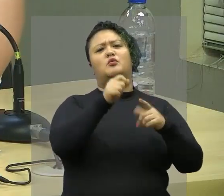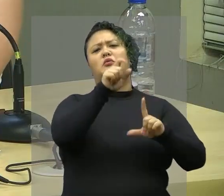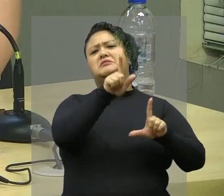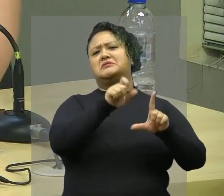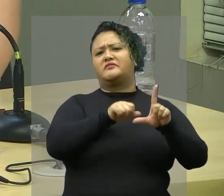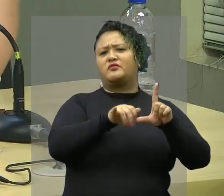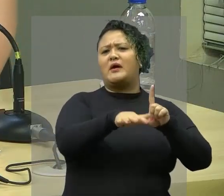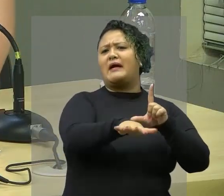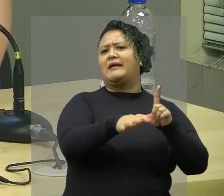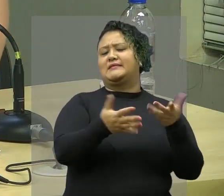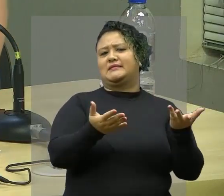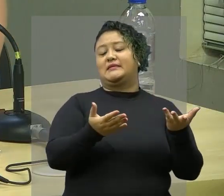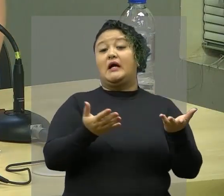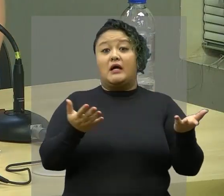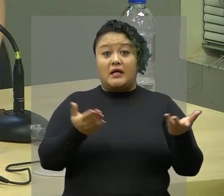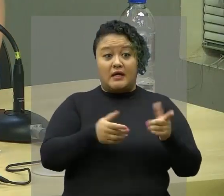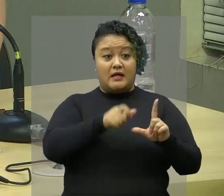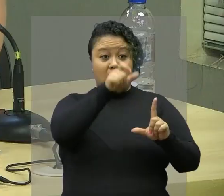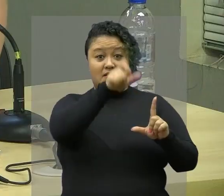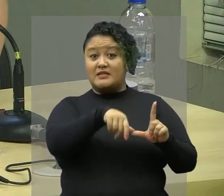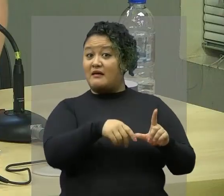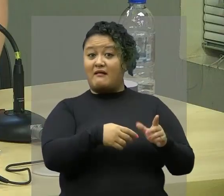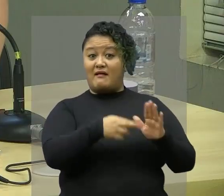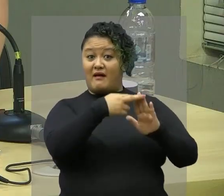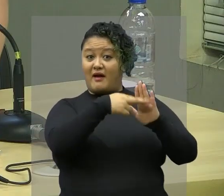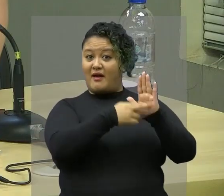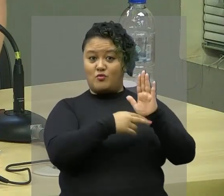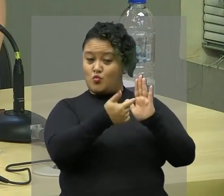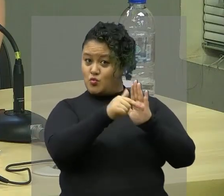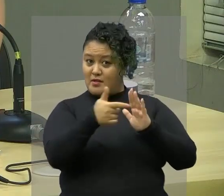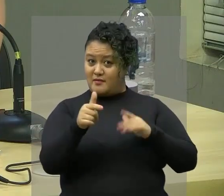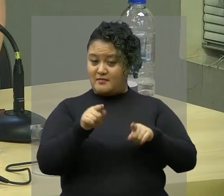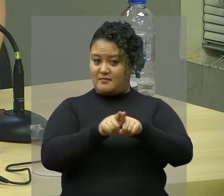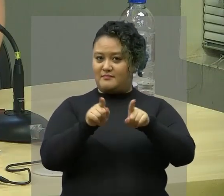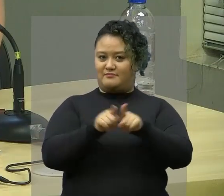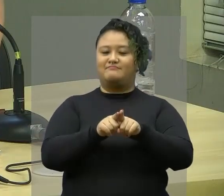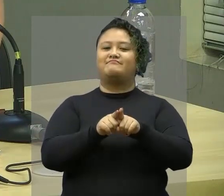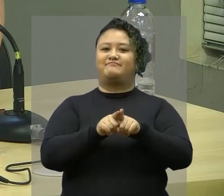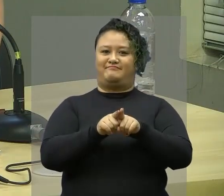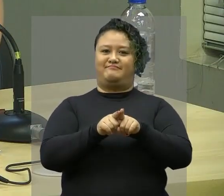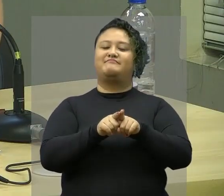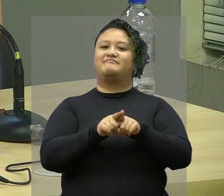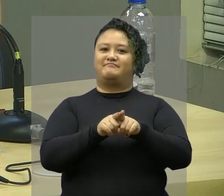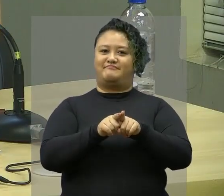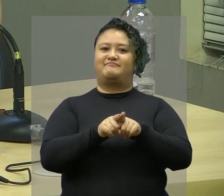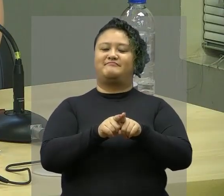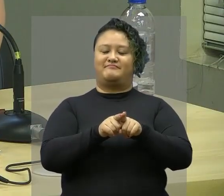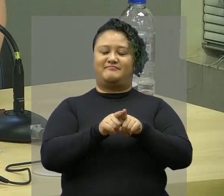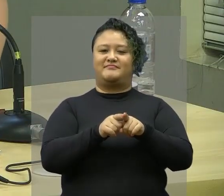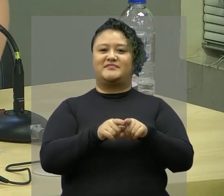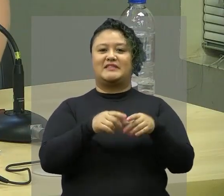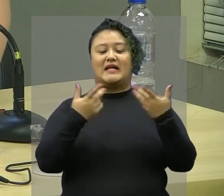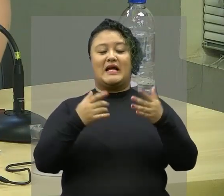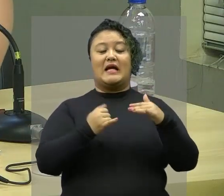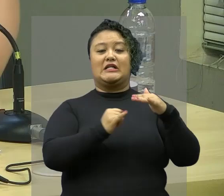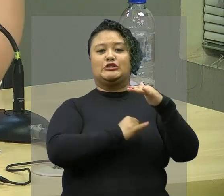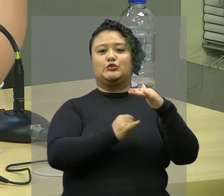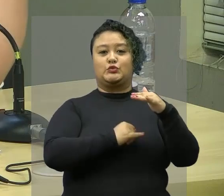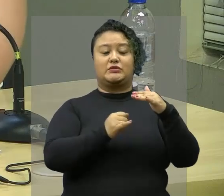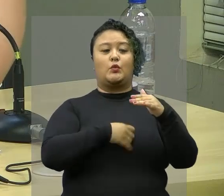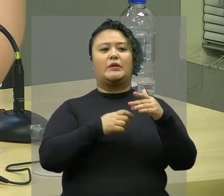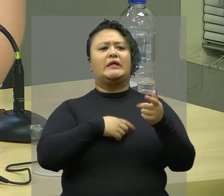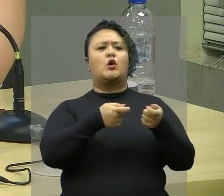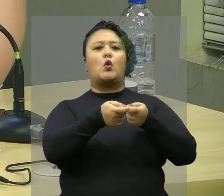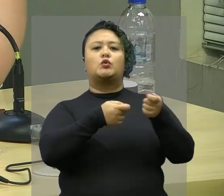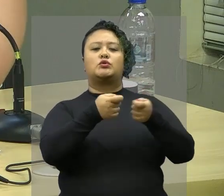influenciadores, que, inclusive, não são regulados também pela entidade que regula a publicidade. Eu